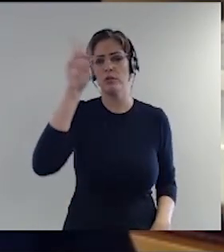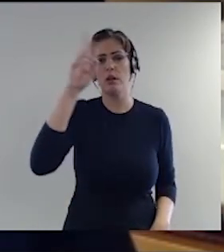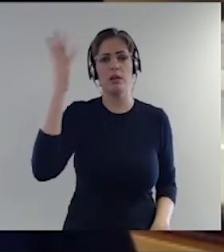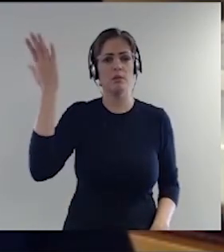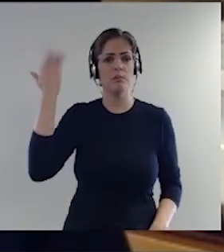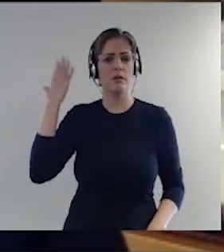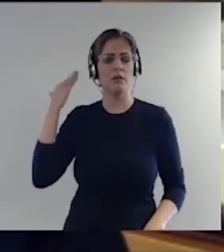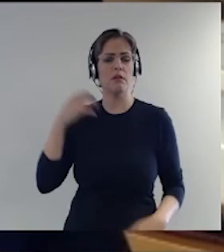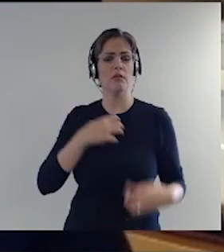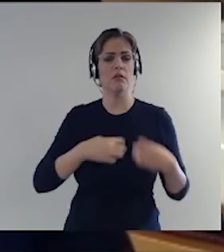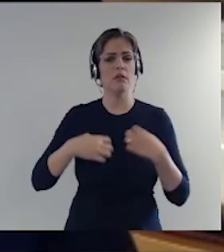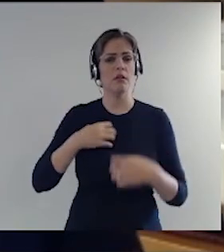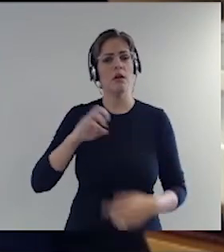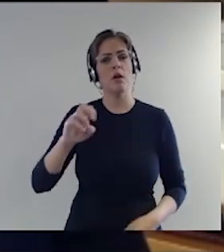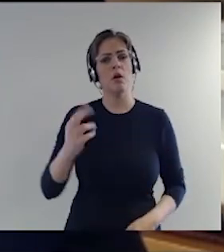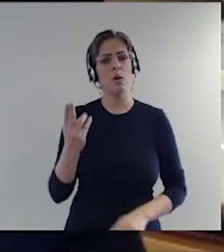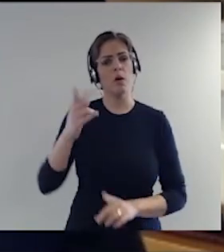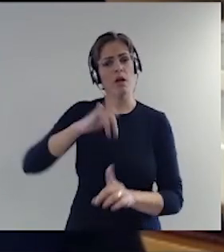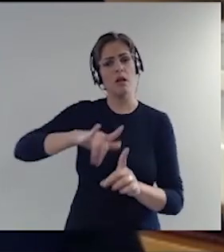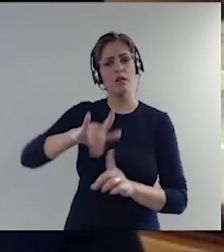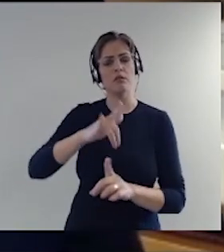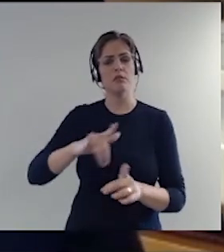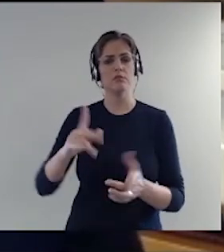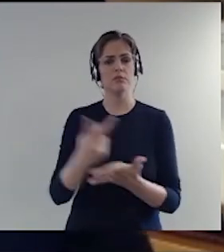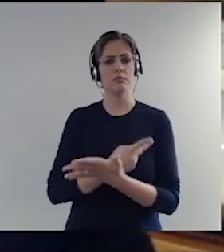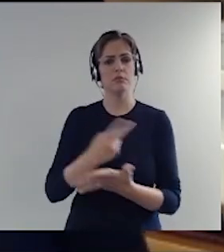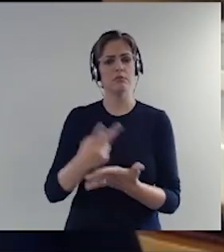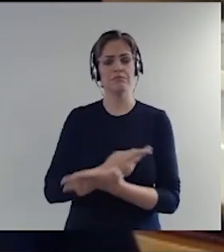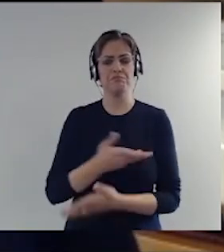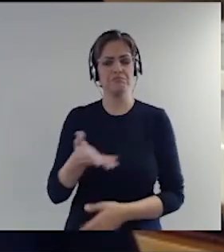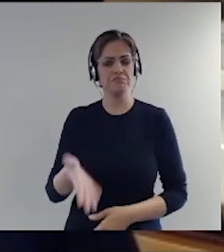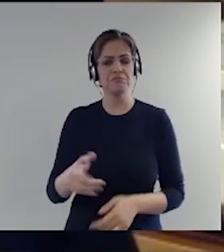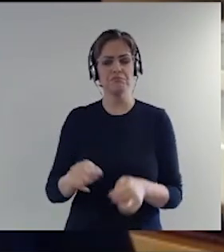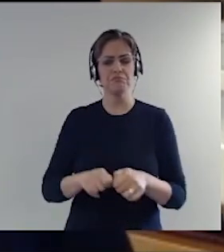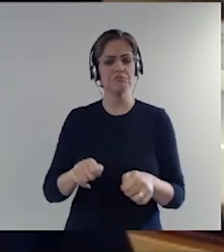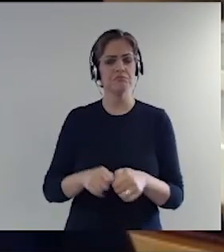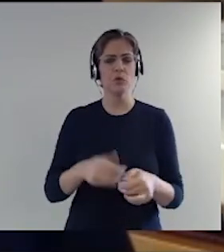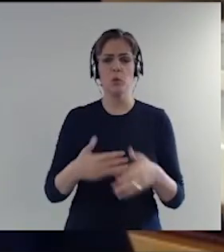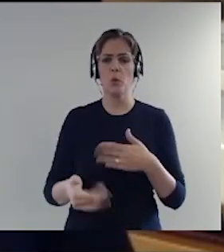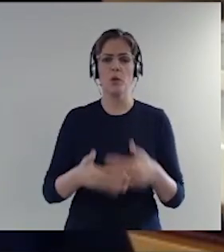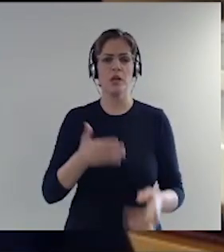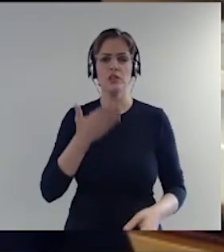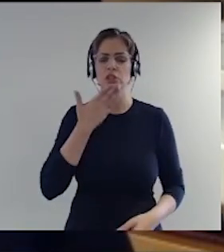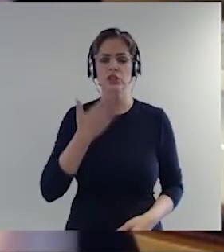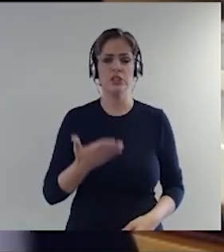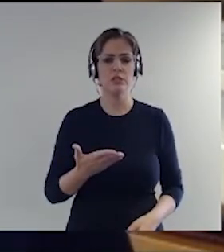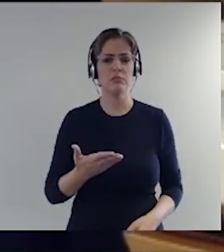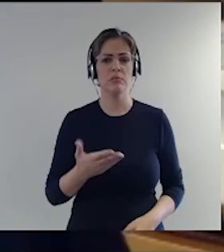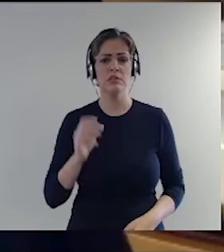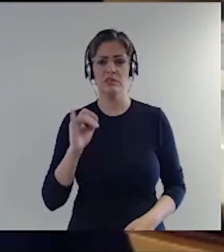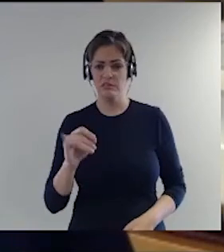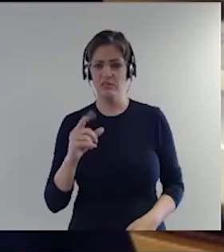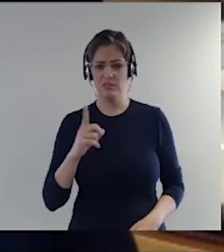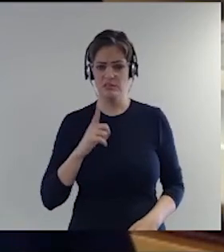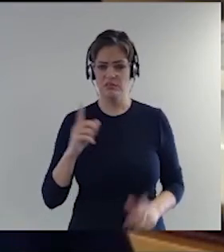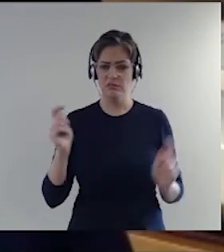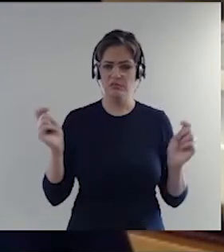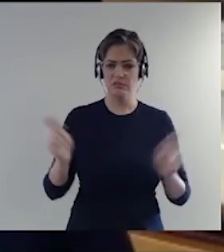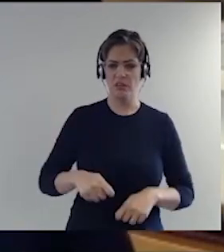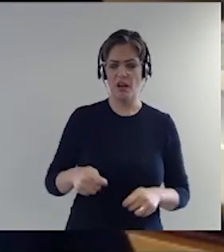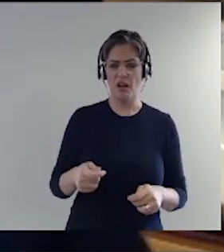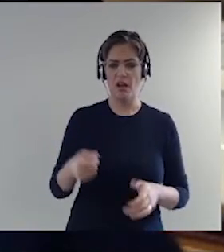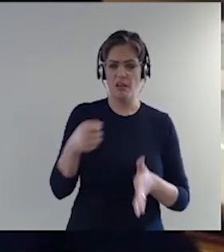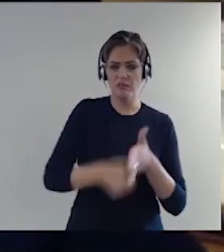ou de uma alienação parental em qualquer um dos seus estágios, enquanto houver espaço para, graciosamente,